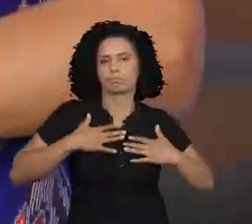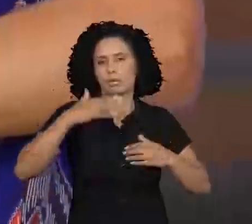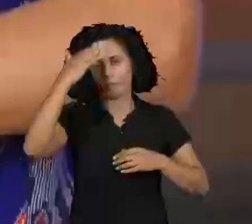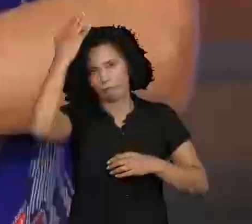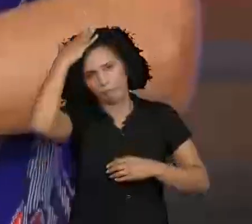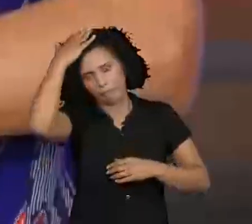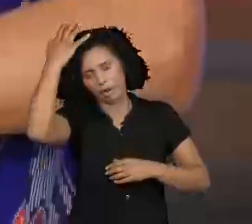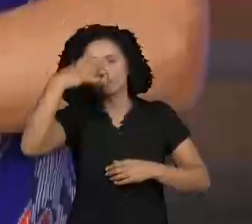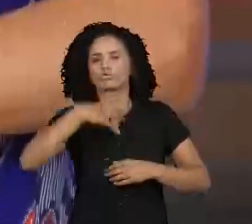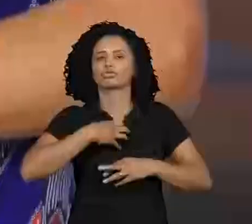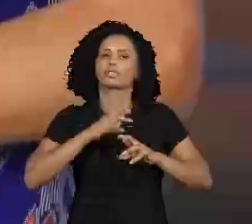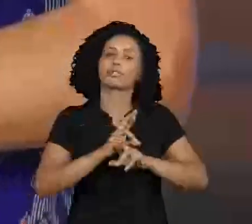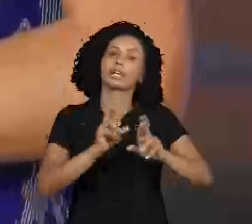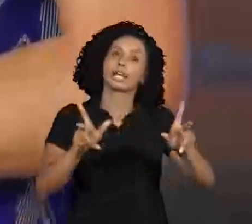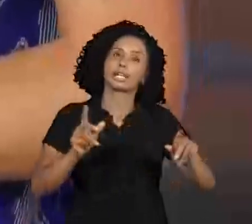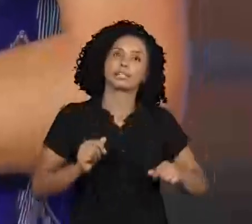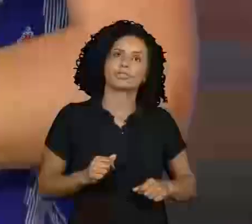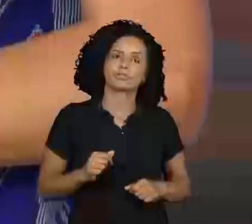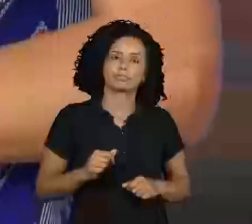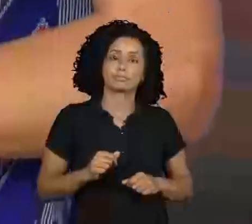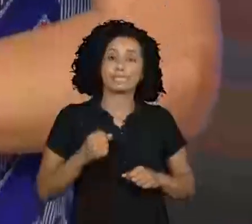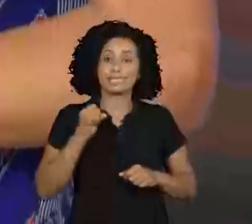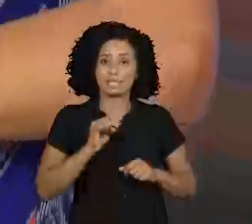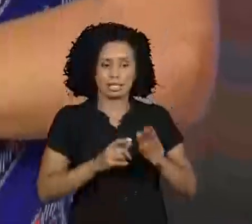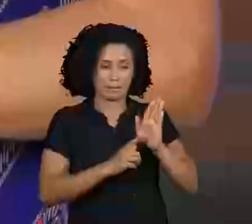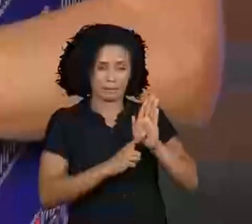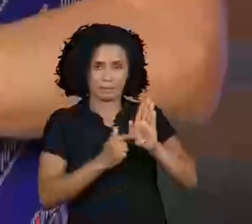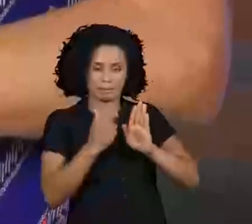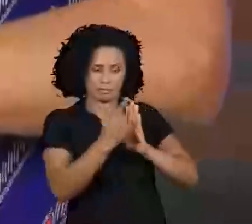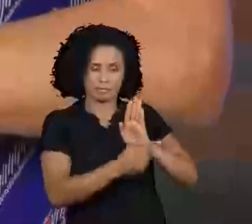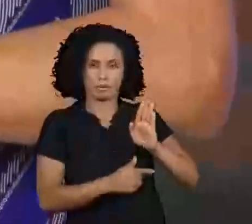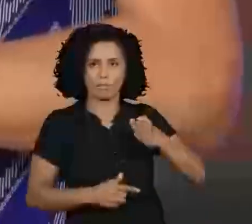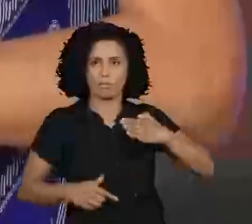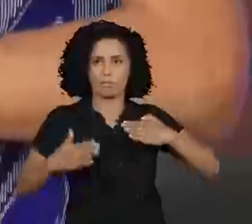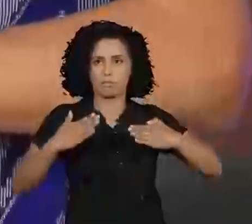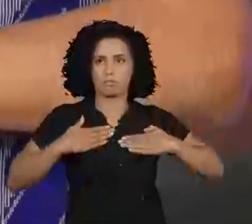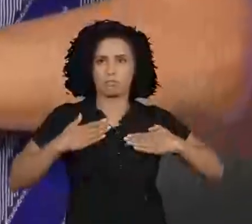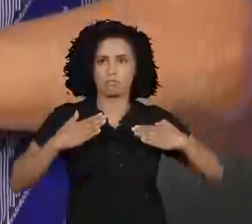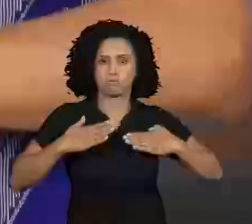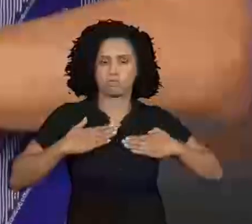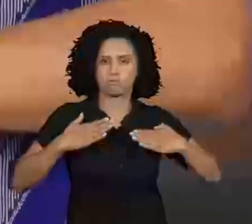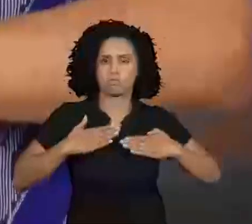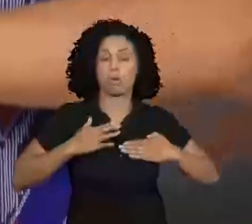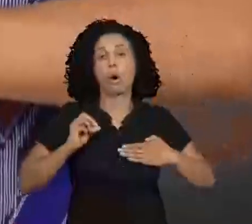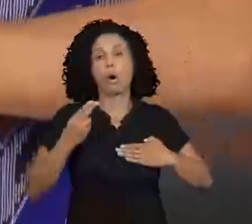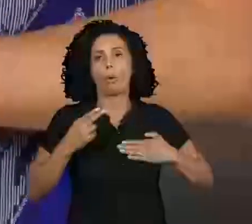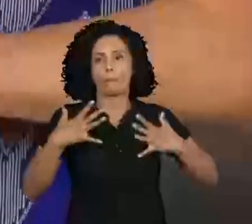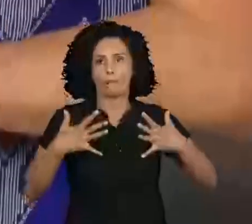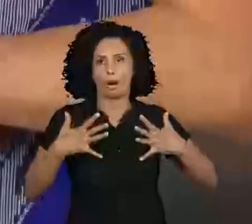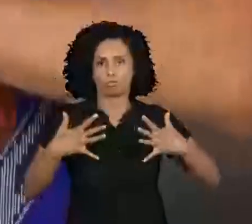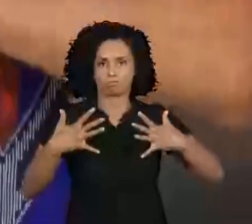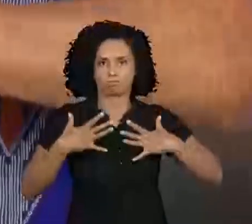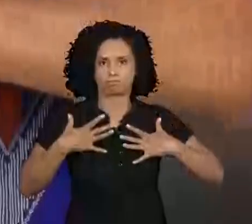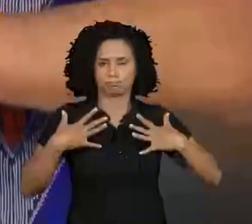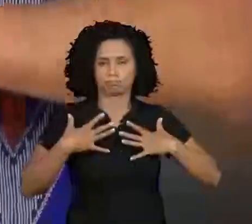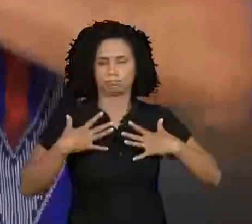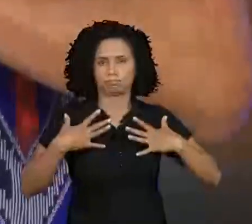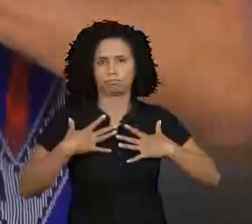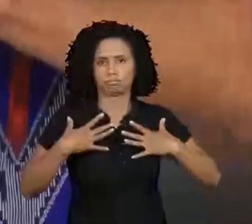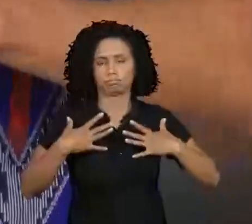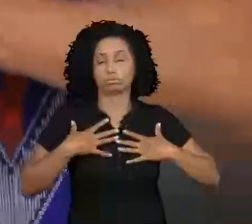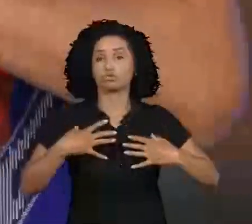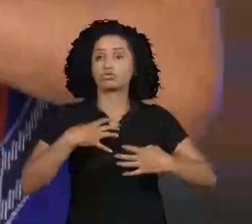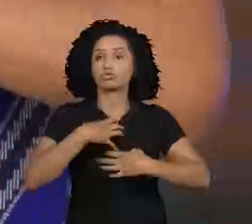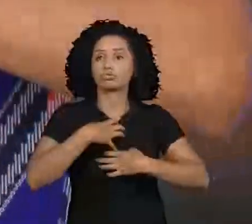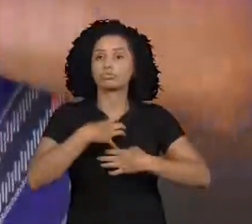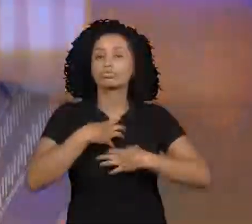eu fechar a mão, vocês notam diferença? Vocês podem experimentar isso no corpo de vocês. Eu gosto de produzir som com o